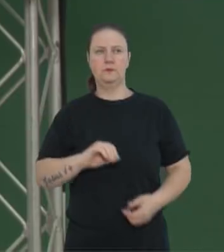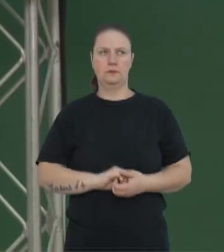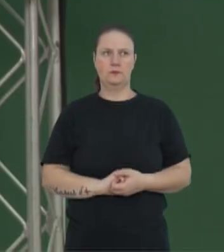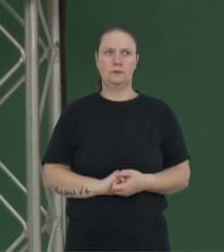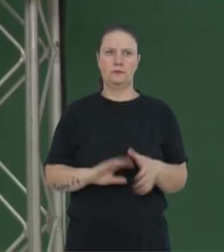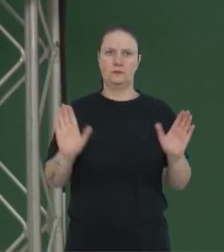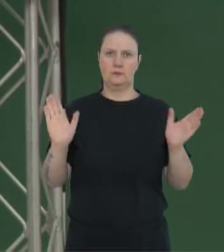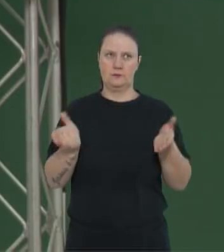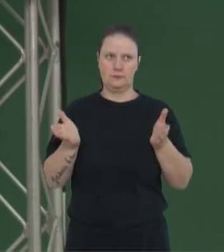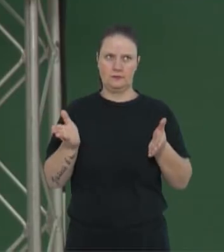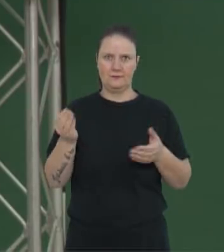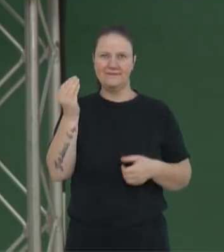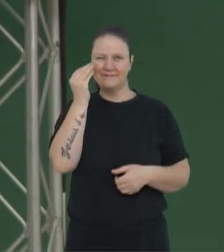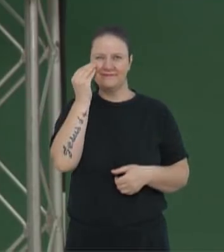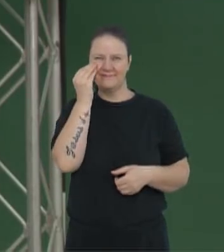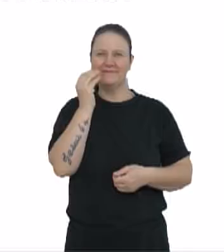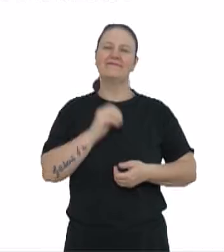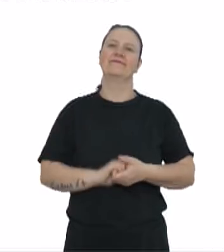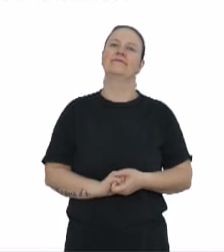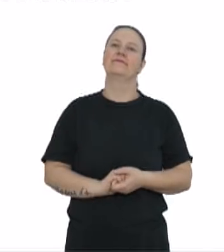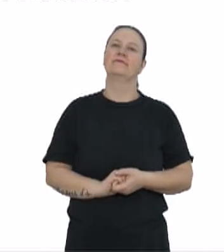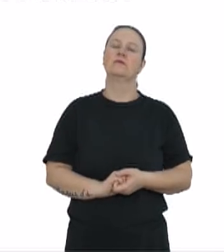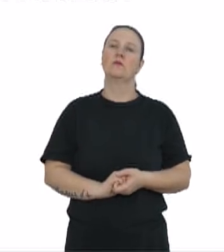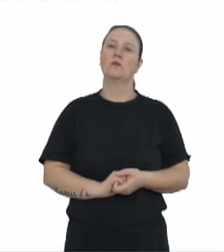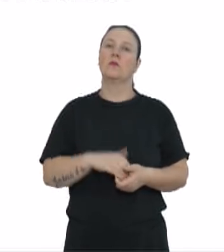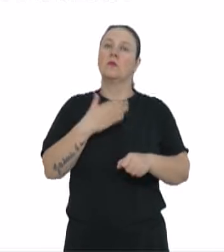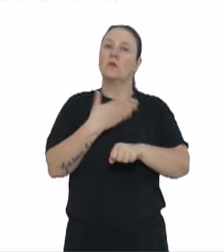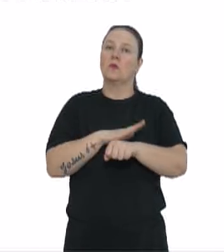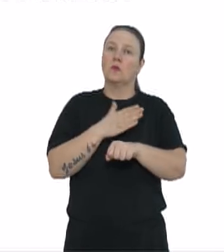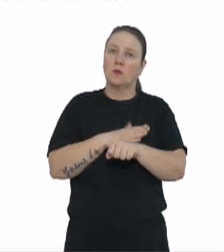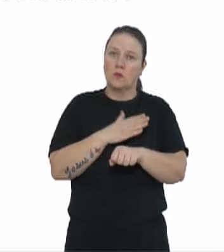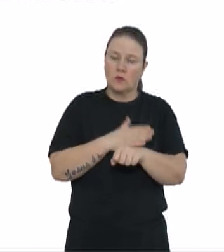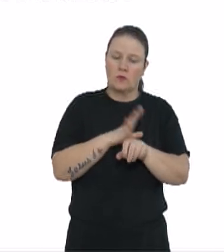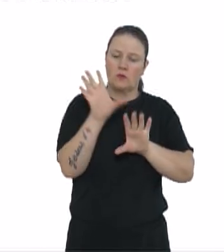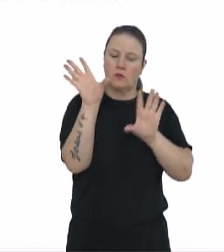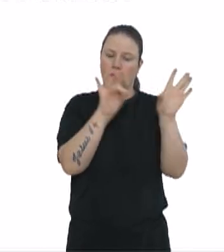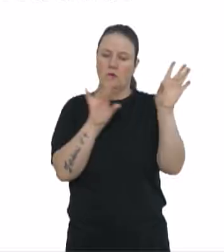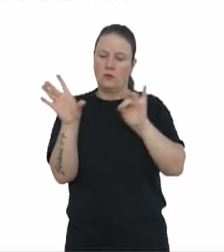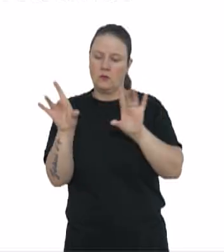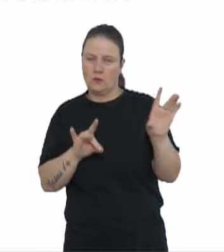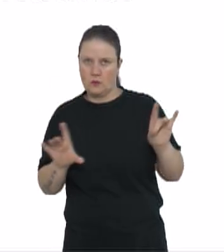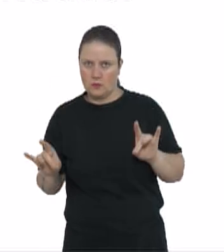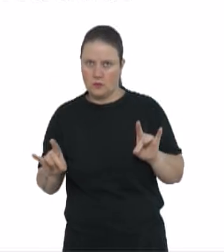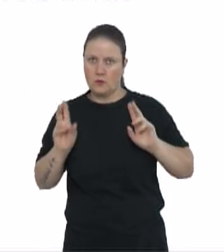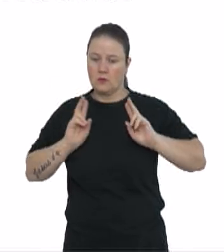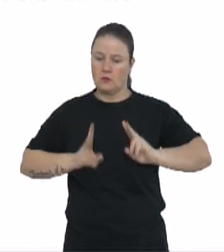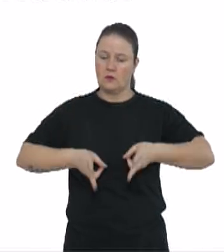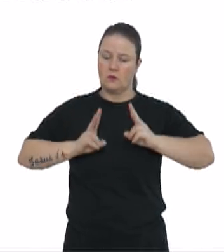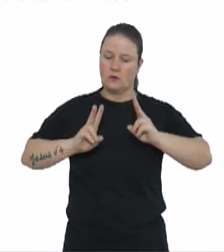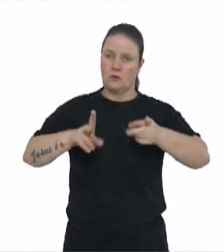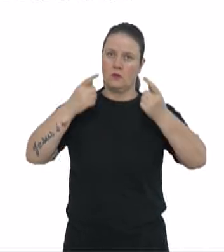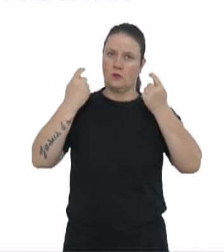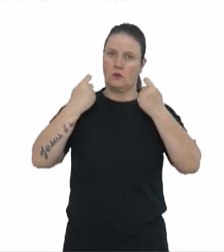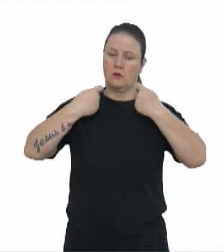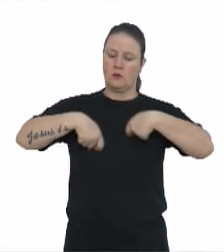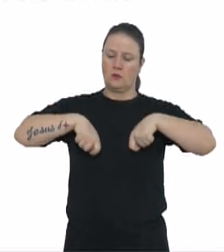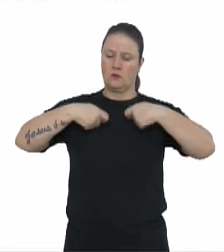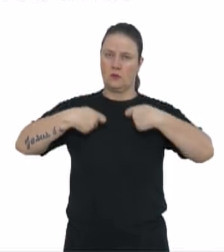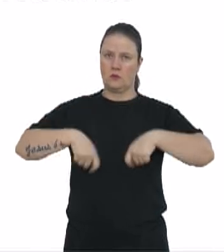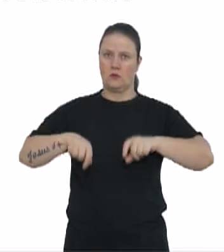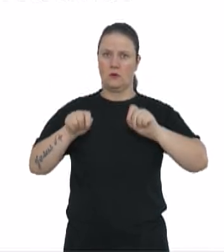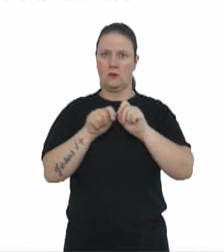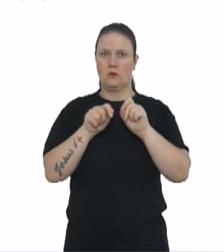para os nossos testes. Para se fazer uma colagem tridimensional, sempre é necessário modelar